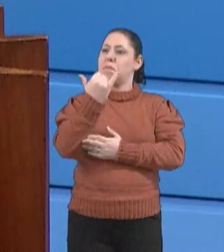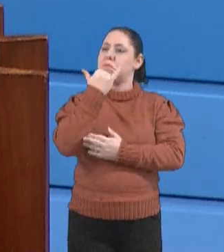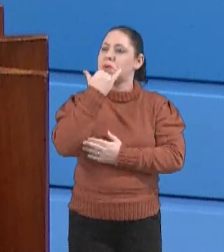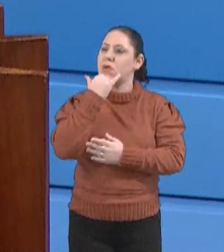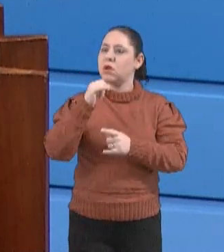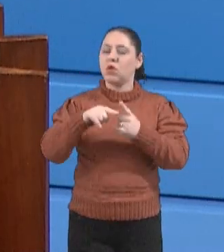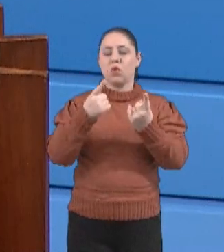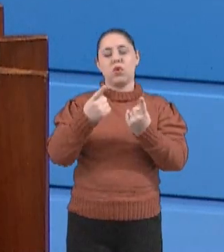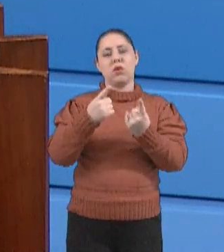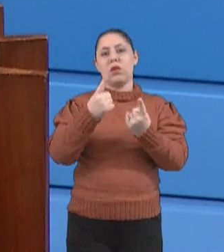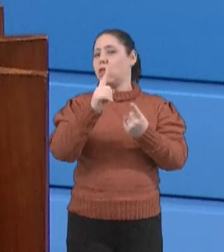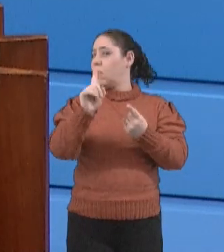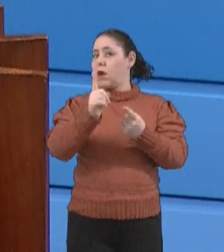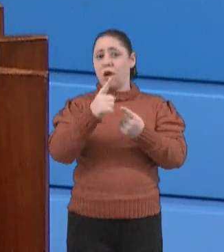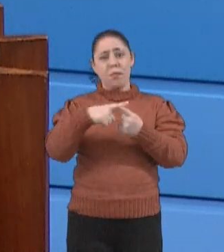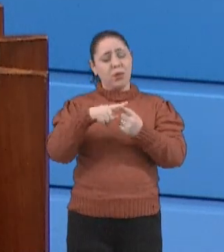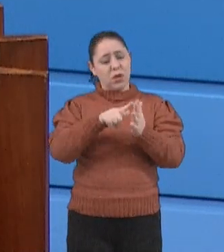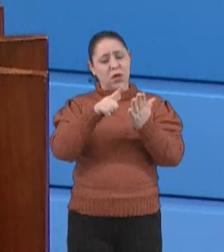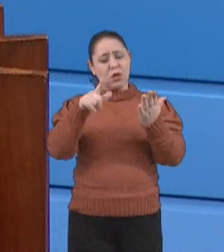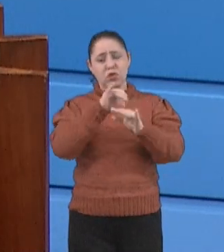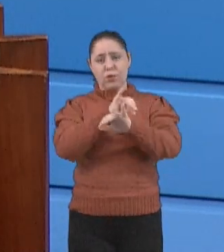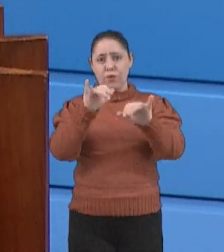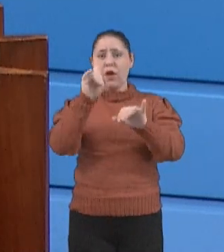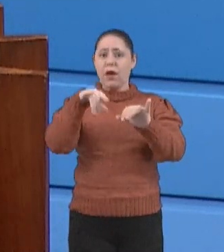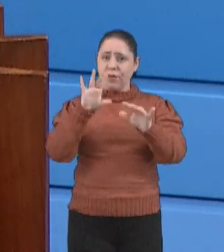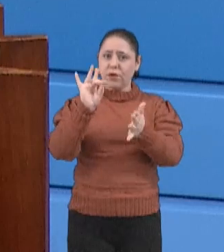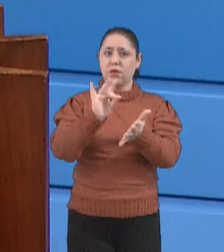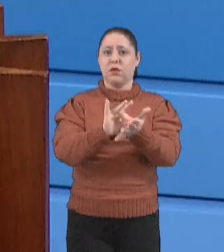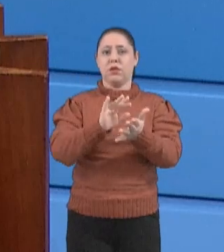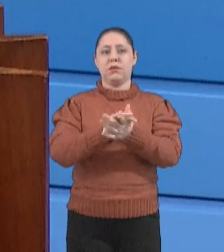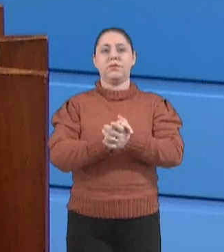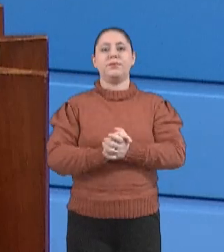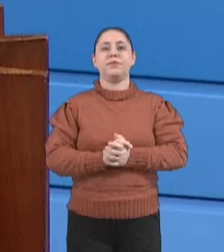não deu retratação porque a matéria era verdadeira.